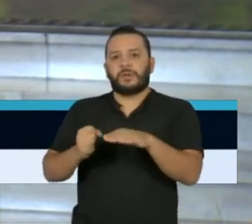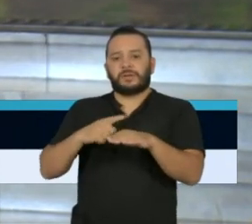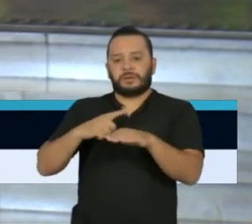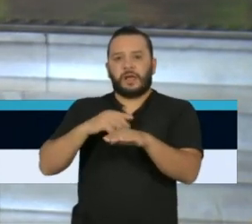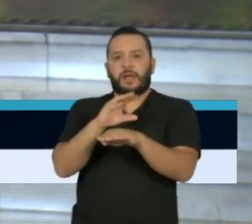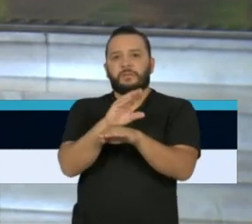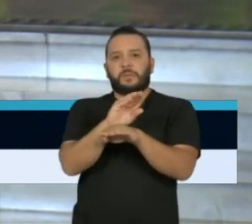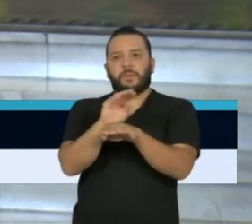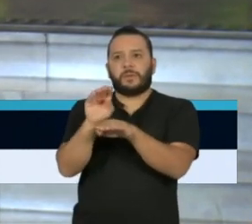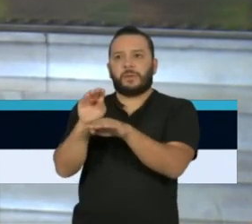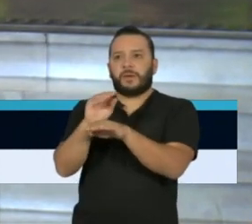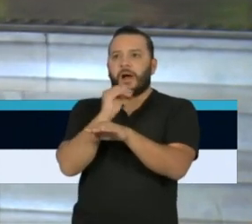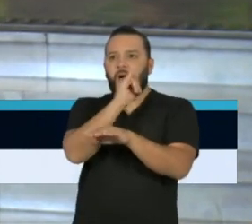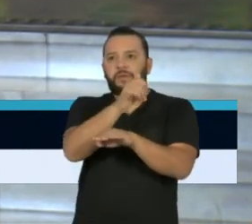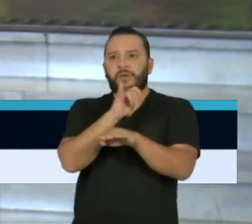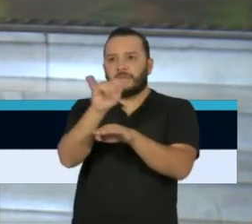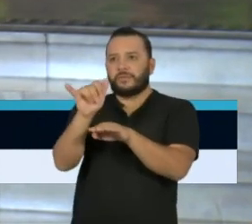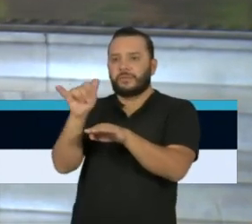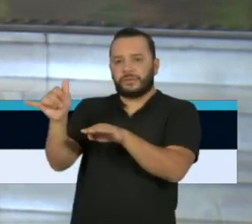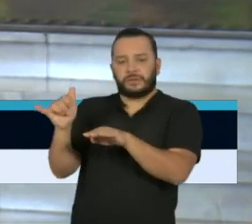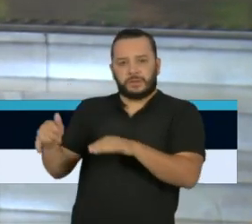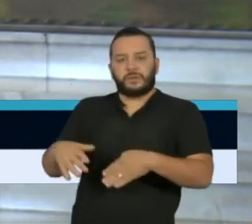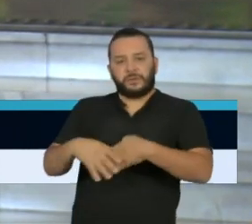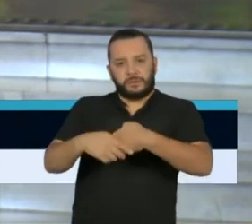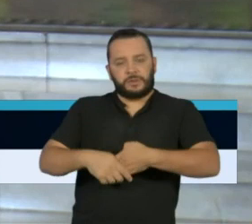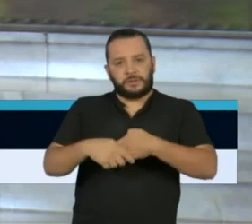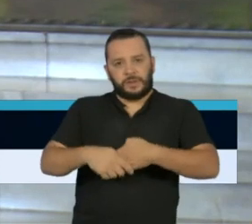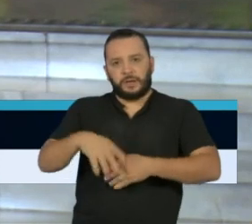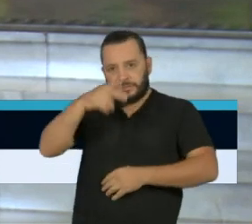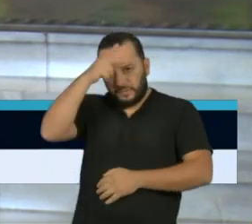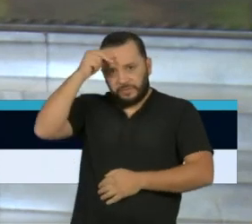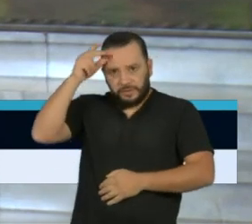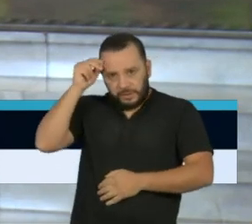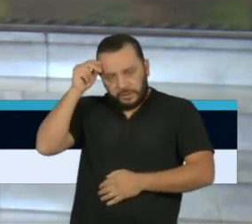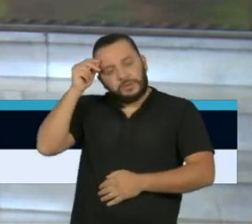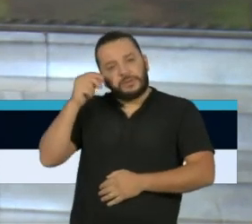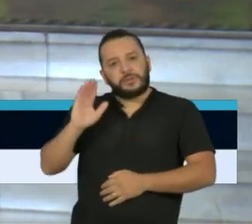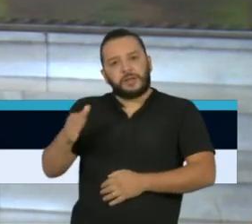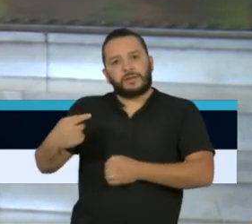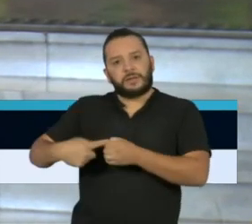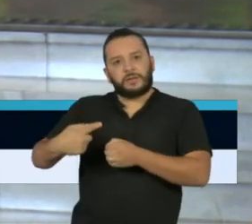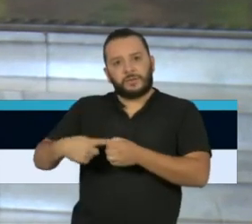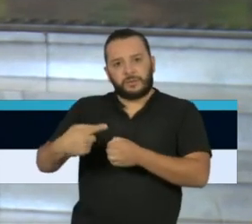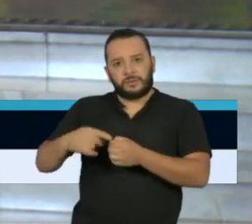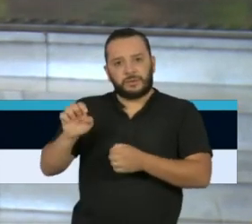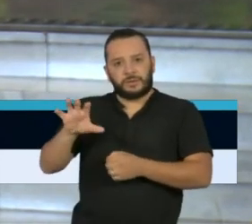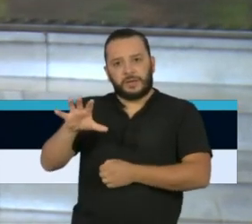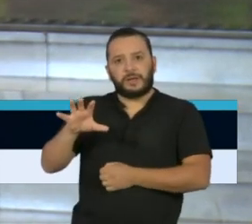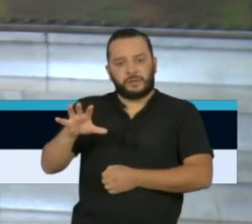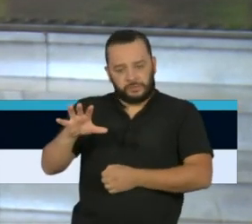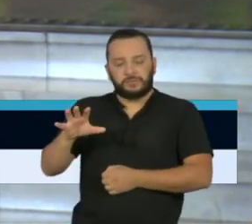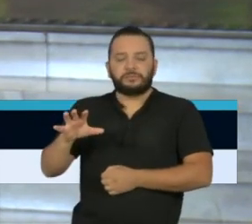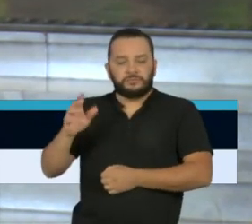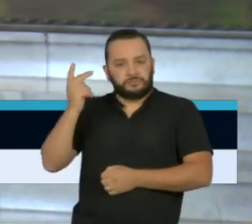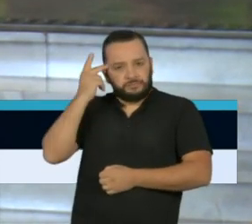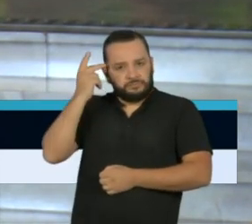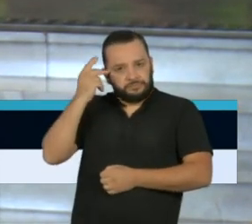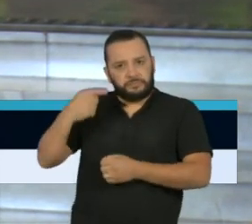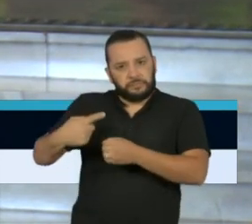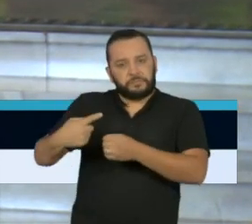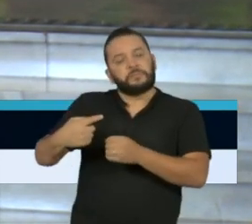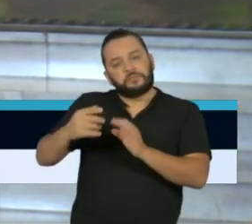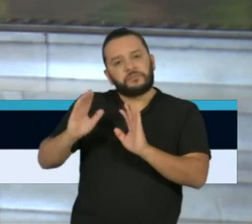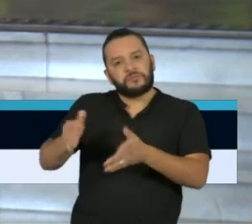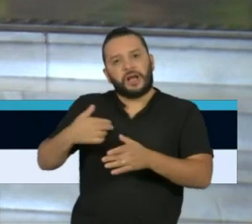bem. Eu queria aproveitar para cumprimentar prefeitas e prefeitos do interior do Estado por estarem solidários nesta missão que nós temos